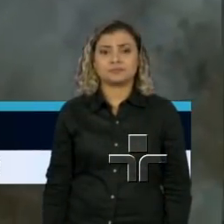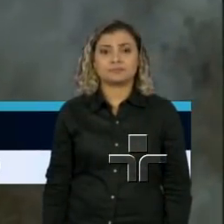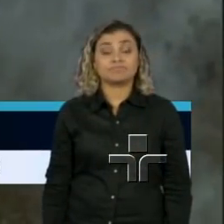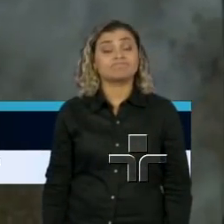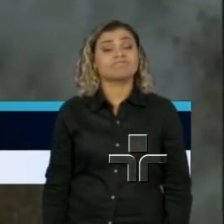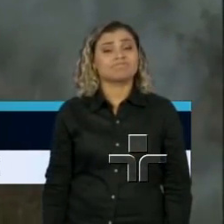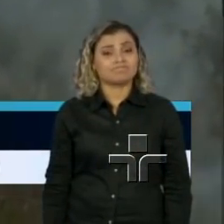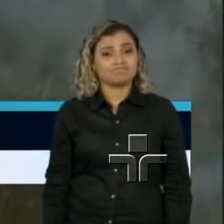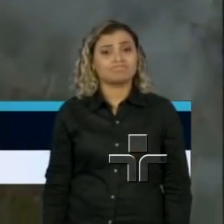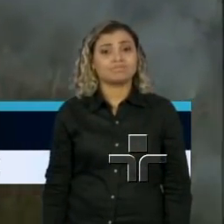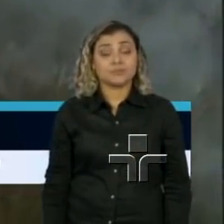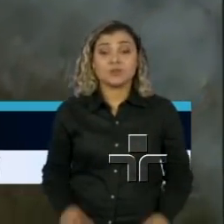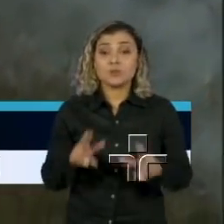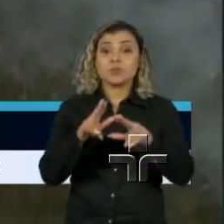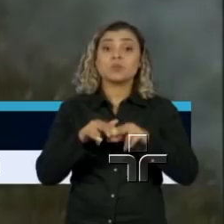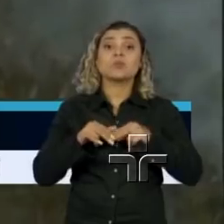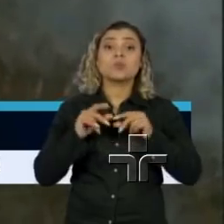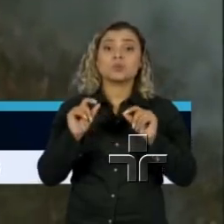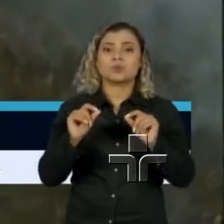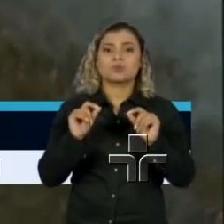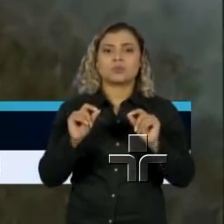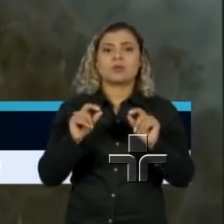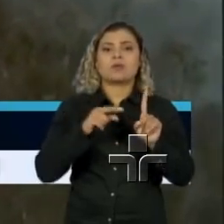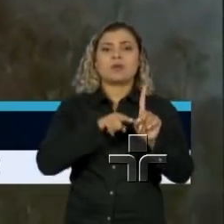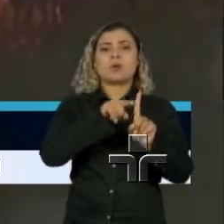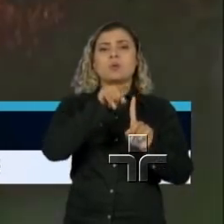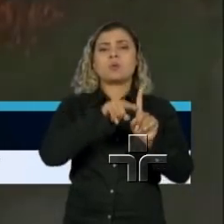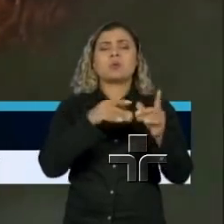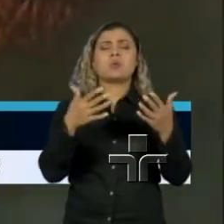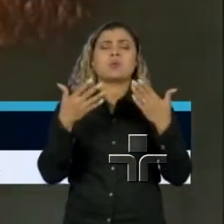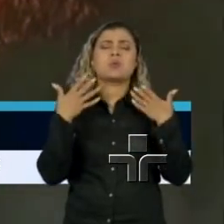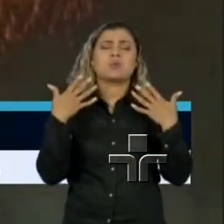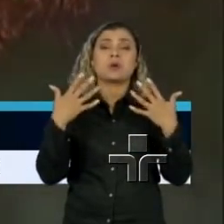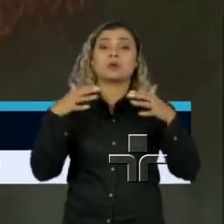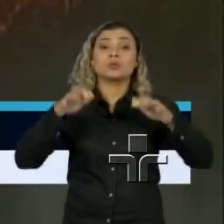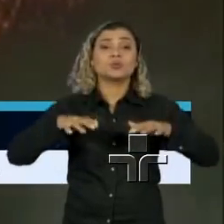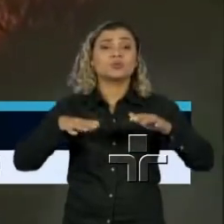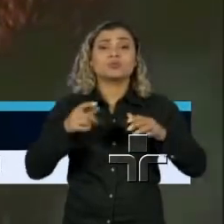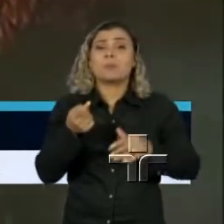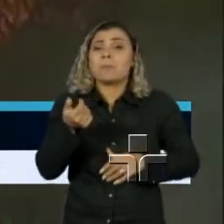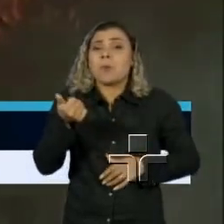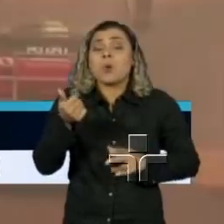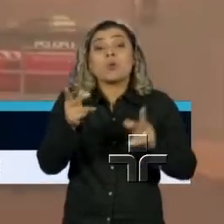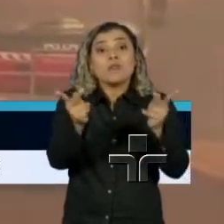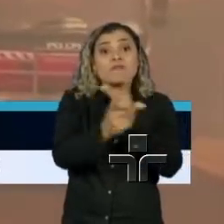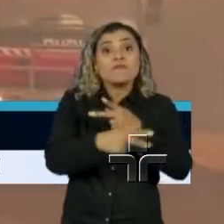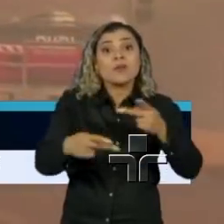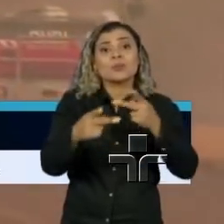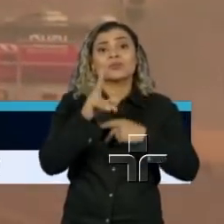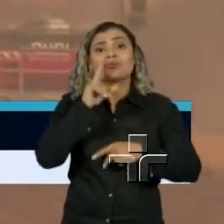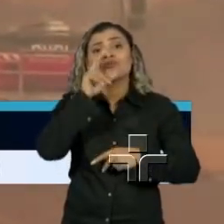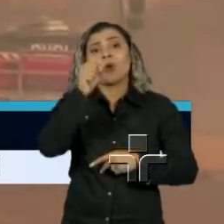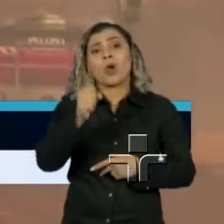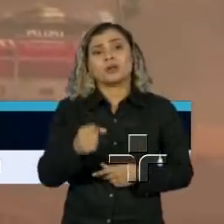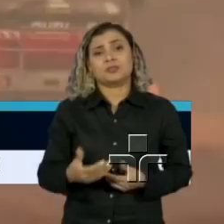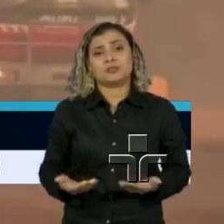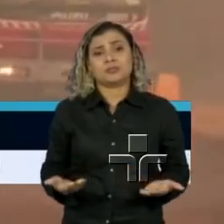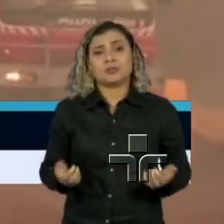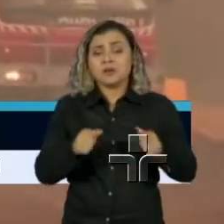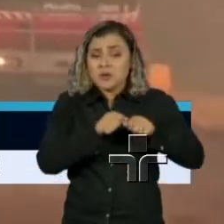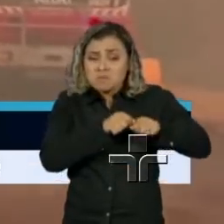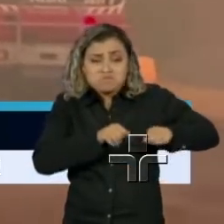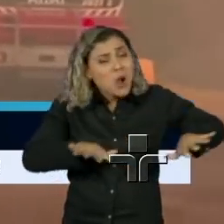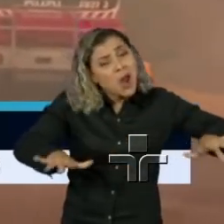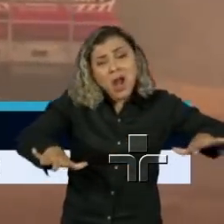O fenômeno é causado pela combinação de altas temperaturas, pouca chuva e fortes ventos. Mais de 8 milhões